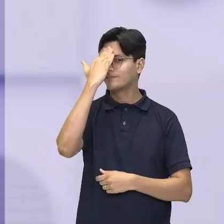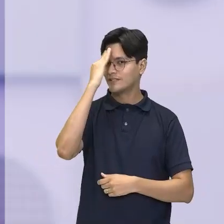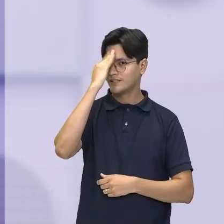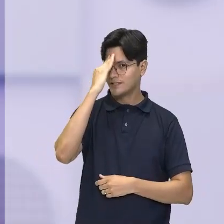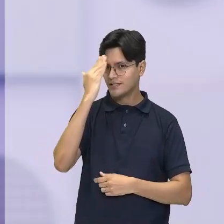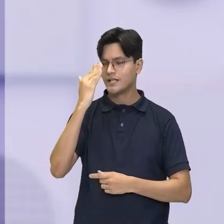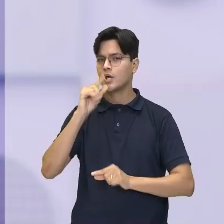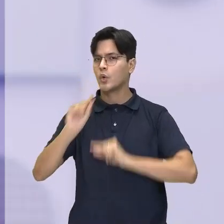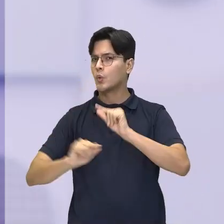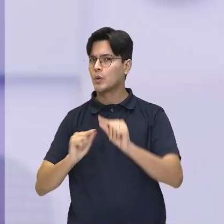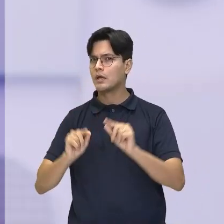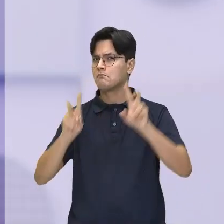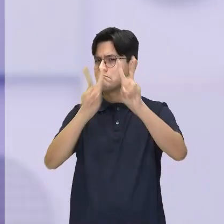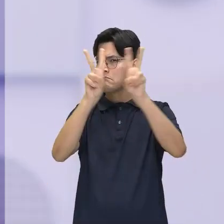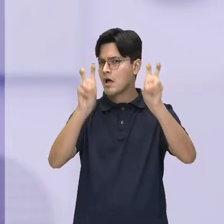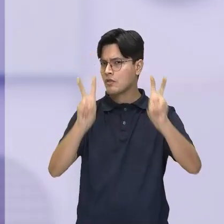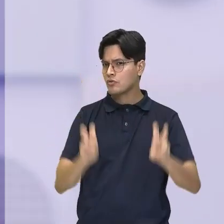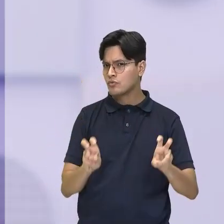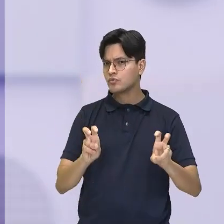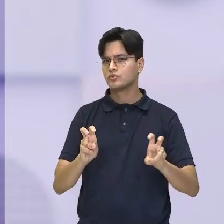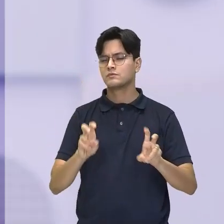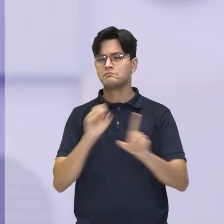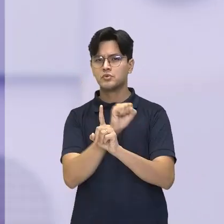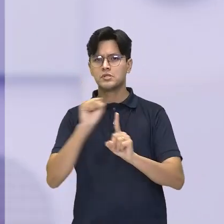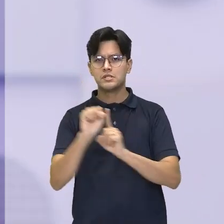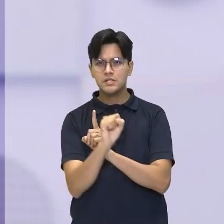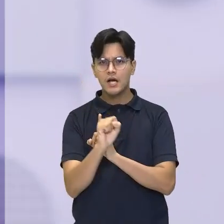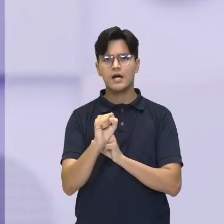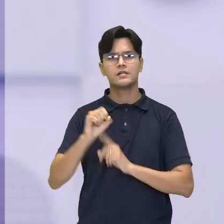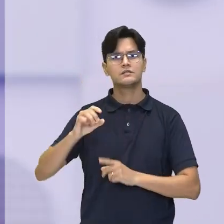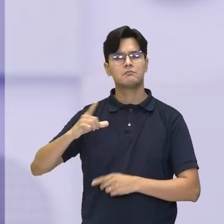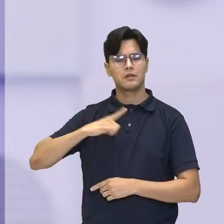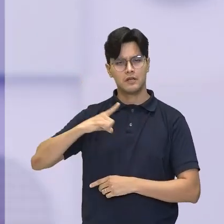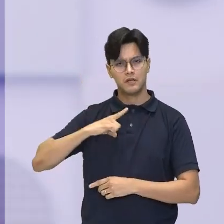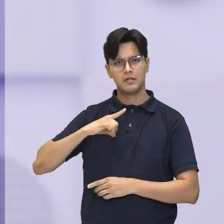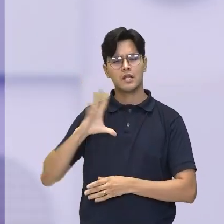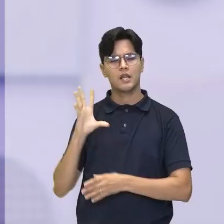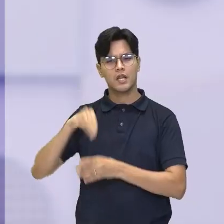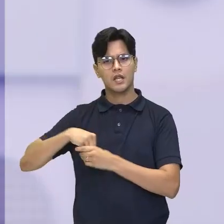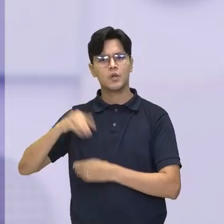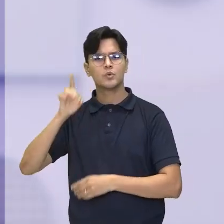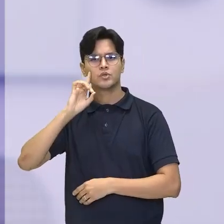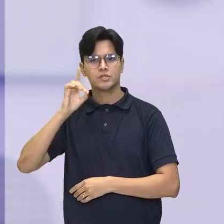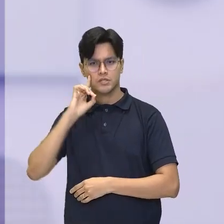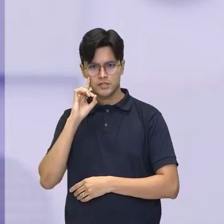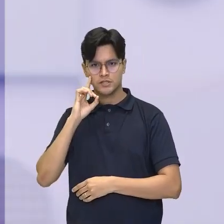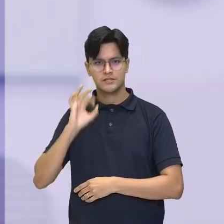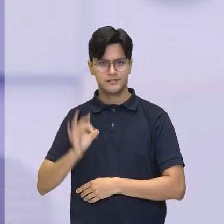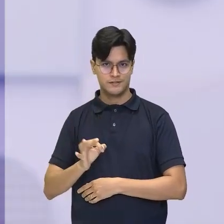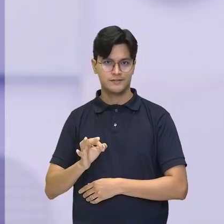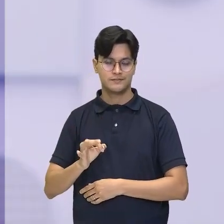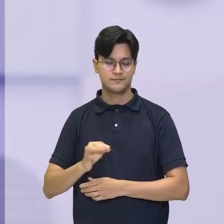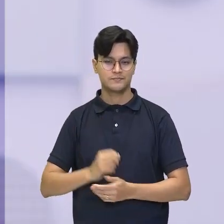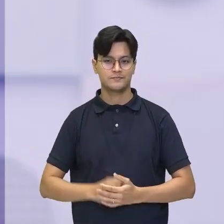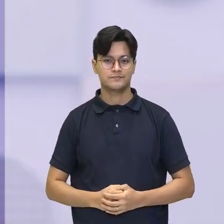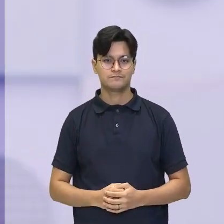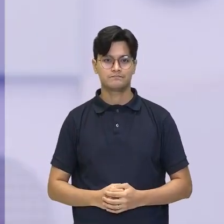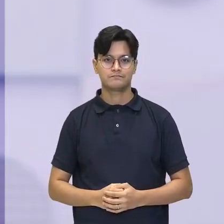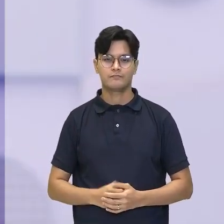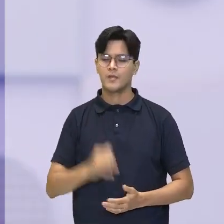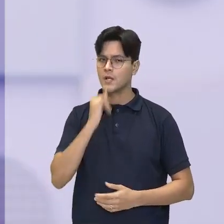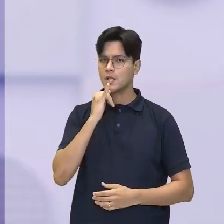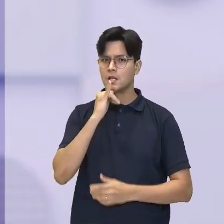dia, nas questões que se fazem presente na vida das pessoas daquela religião.